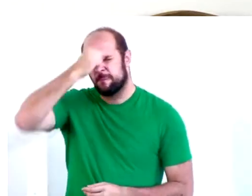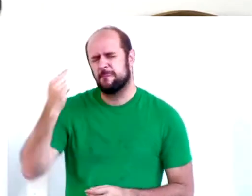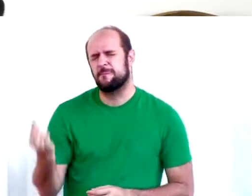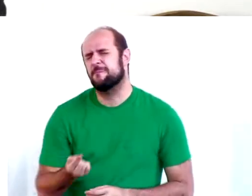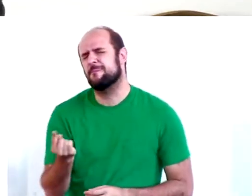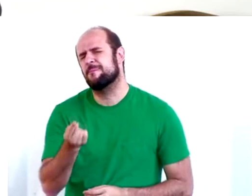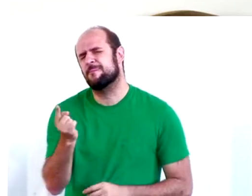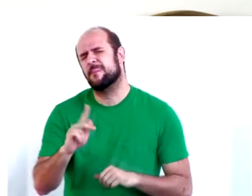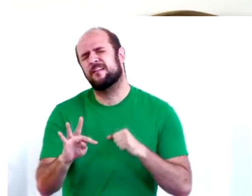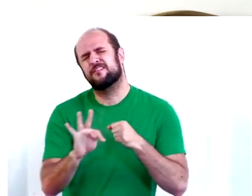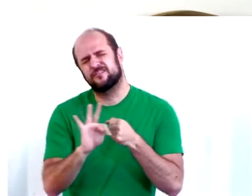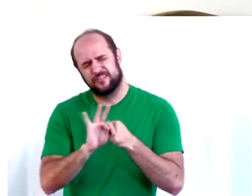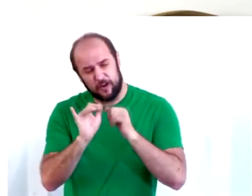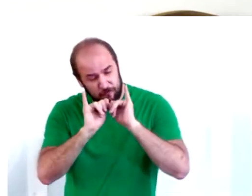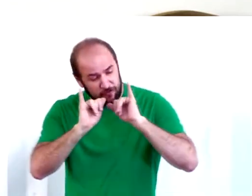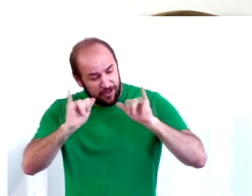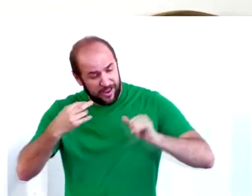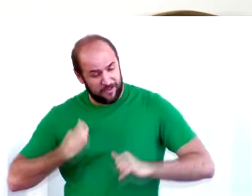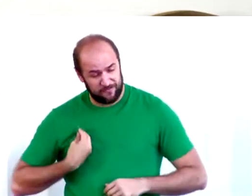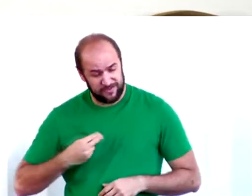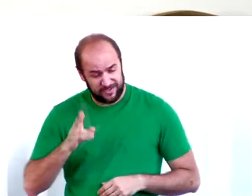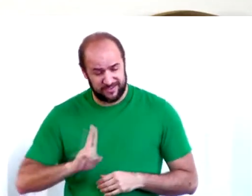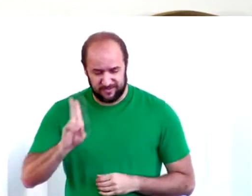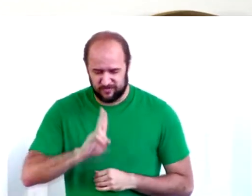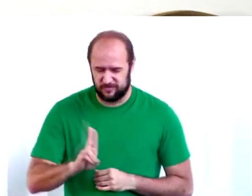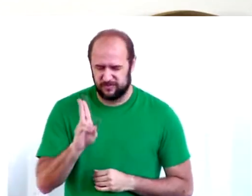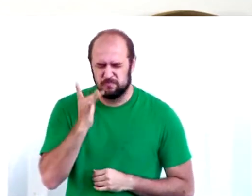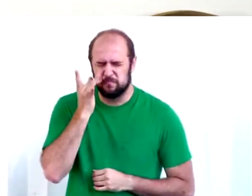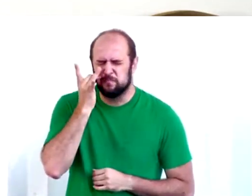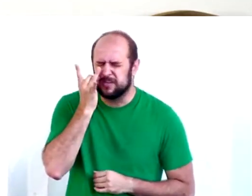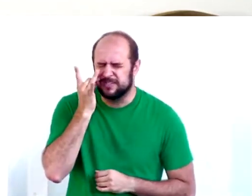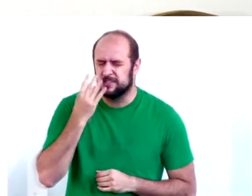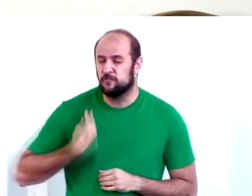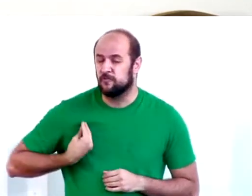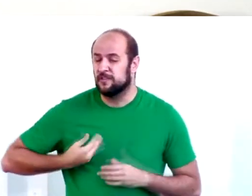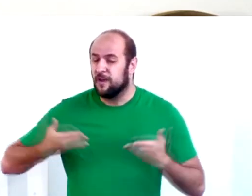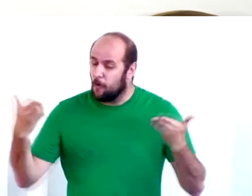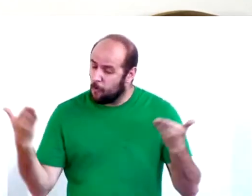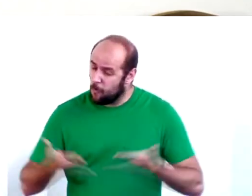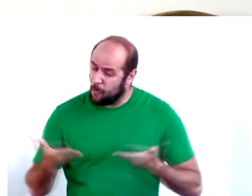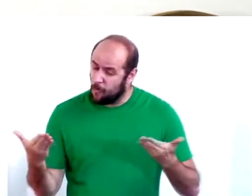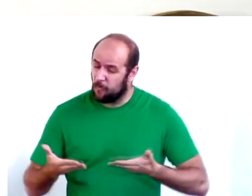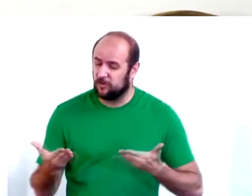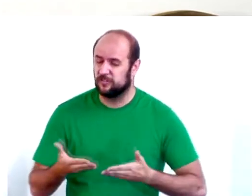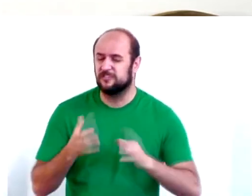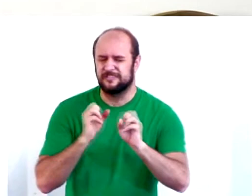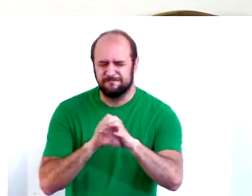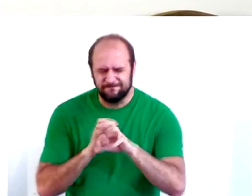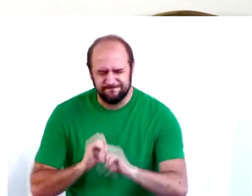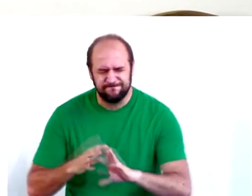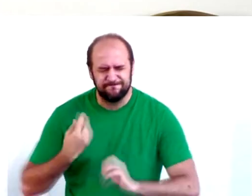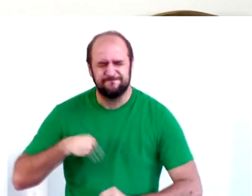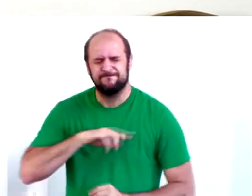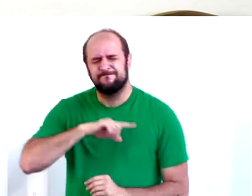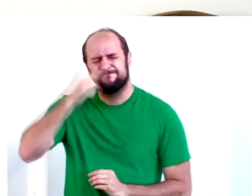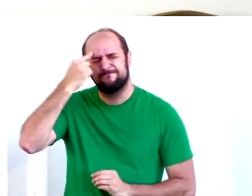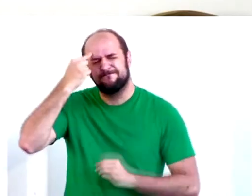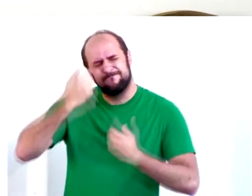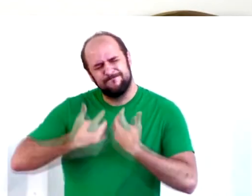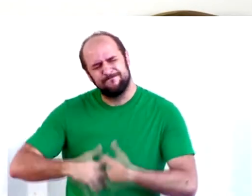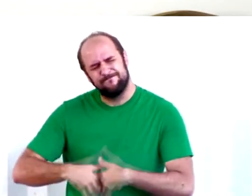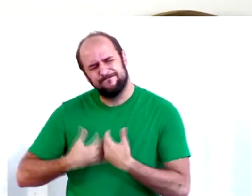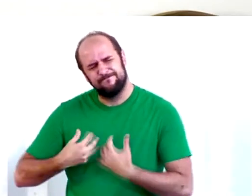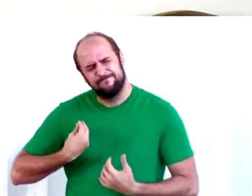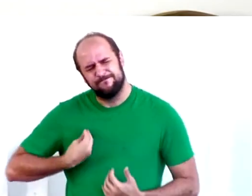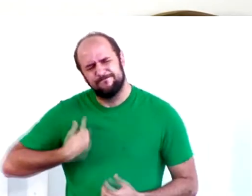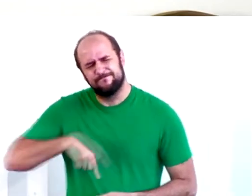prático do que a carta de Tiago, nada mais presente para os nossos dias do que ensinos que nos levam a refletir sobre a vida que